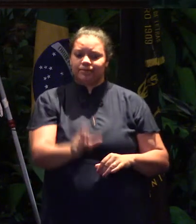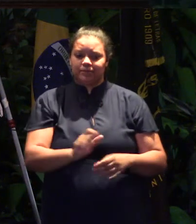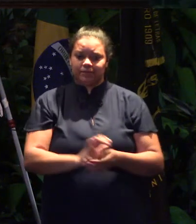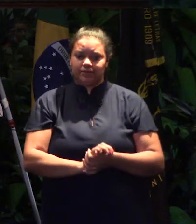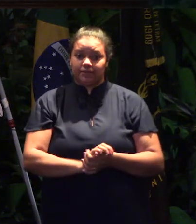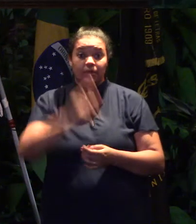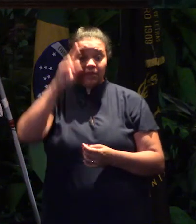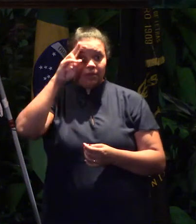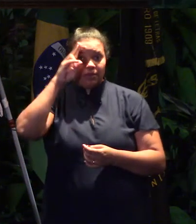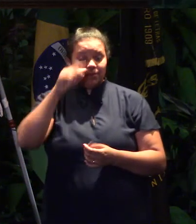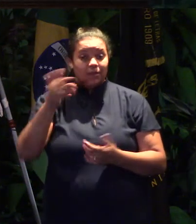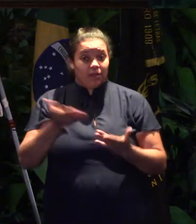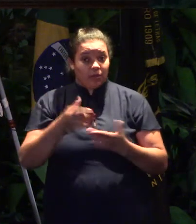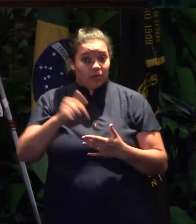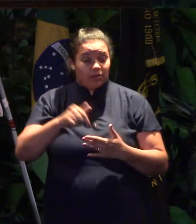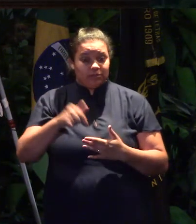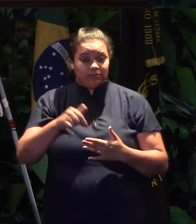disso agora porque